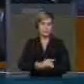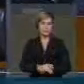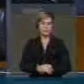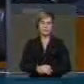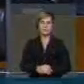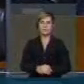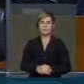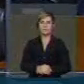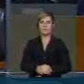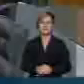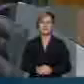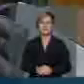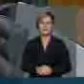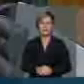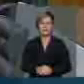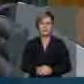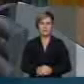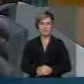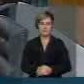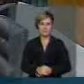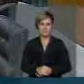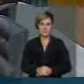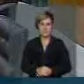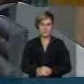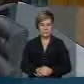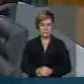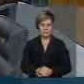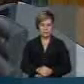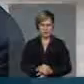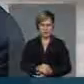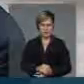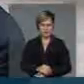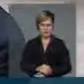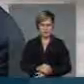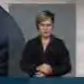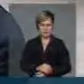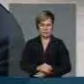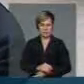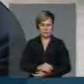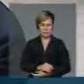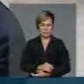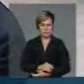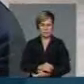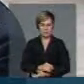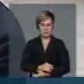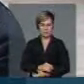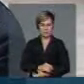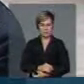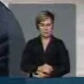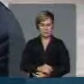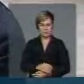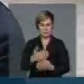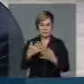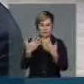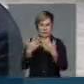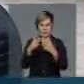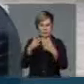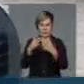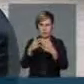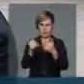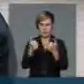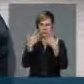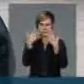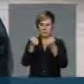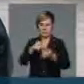Presidente, com a anuência do nobre orador, eu pedi à vossa excelência que acolhesse como lido a menção que eu faço ao transcurso amanhã do dia de São José e a